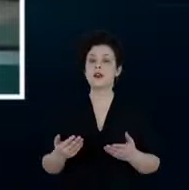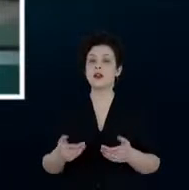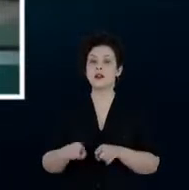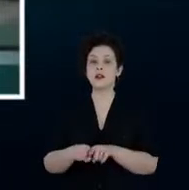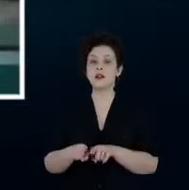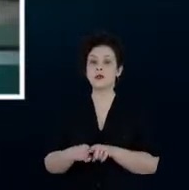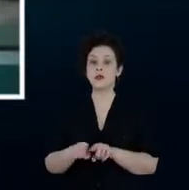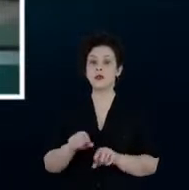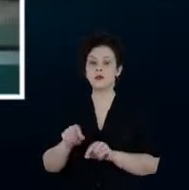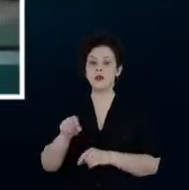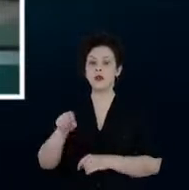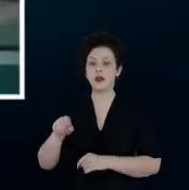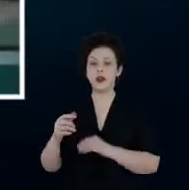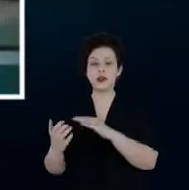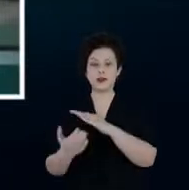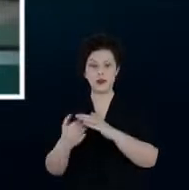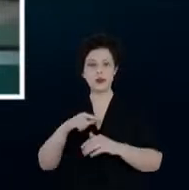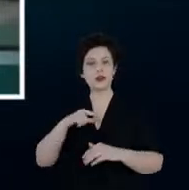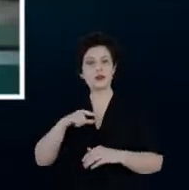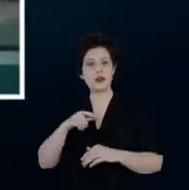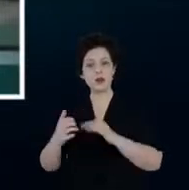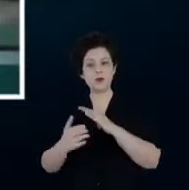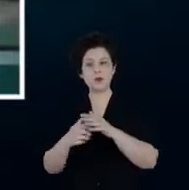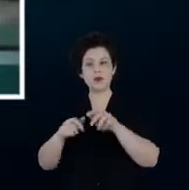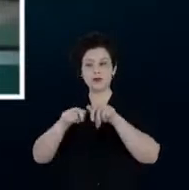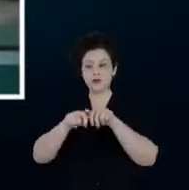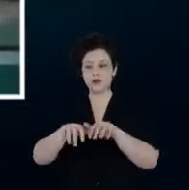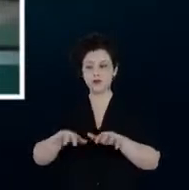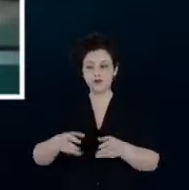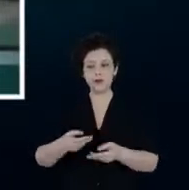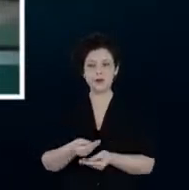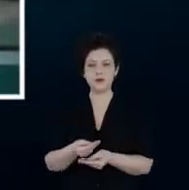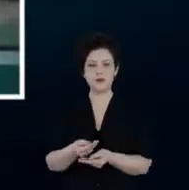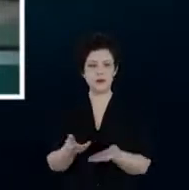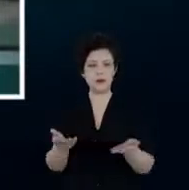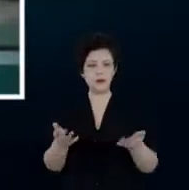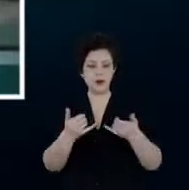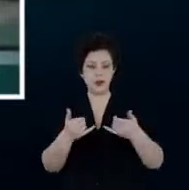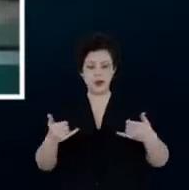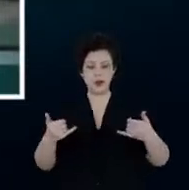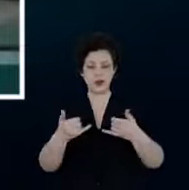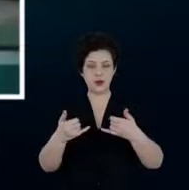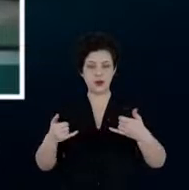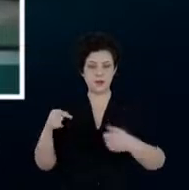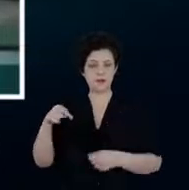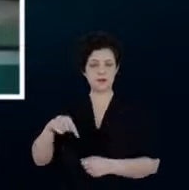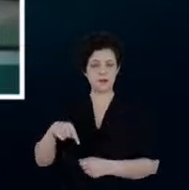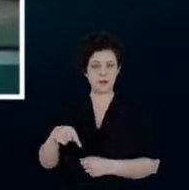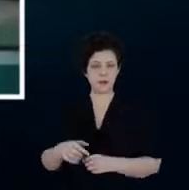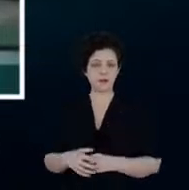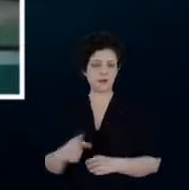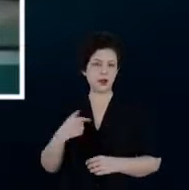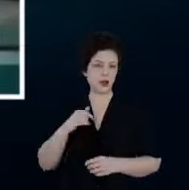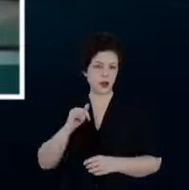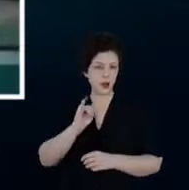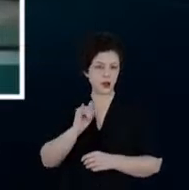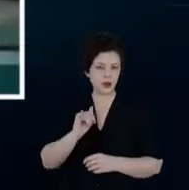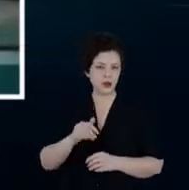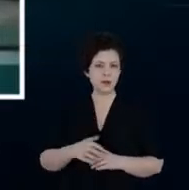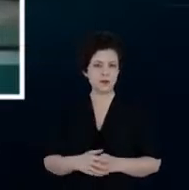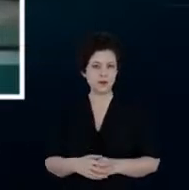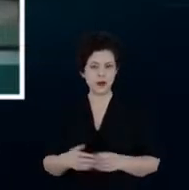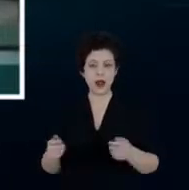Stigri é uma empresa transmissora e distribuidora de energia elétrica. Como eu acabei de mencionar, a